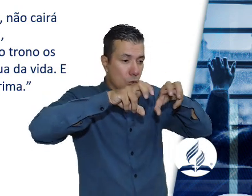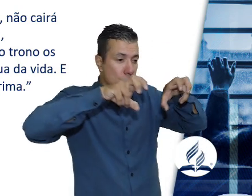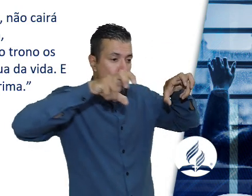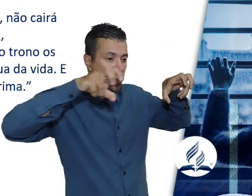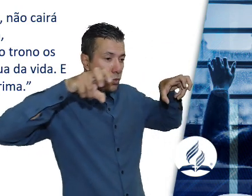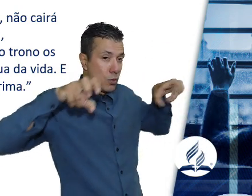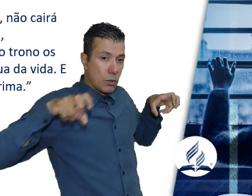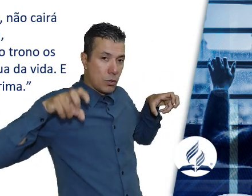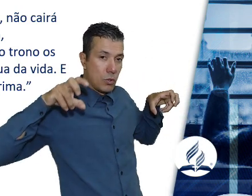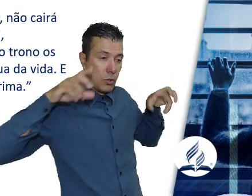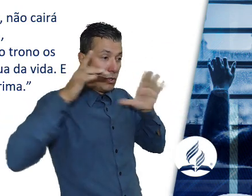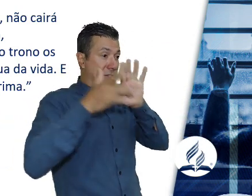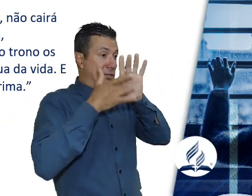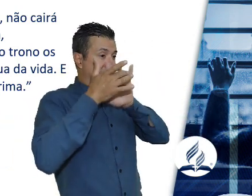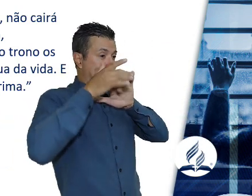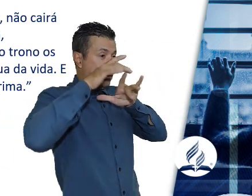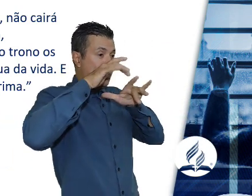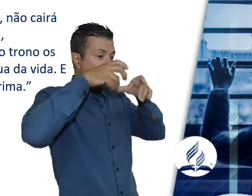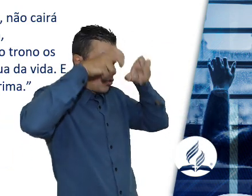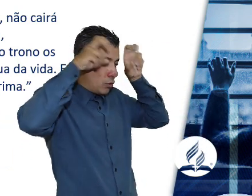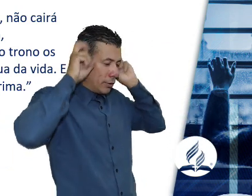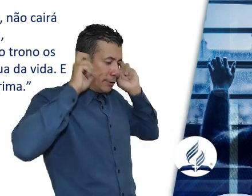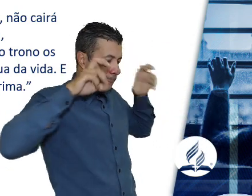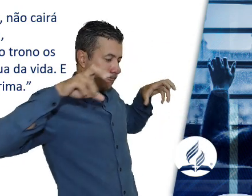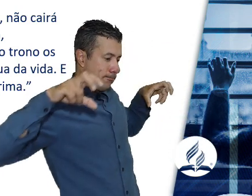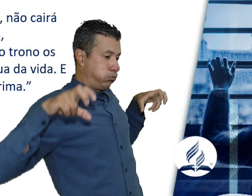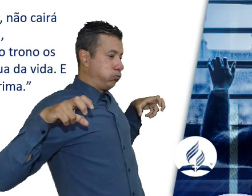os apacentará e os guiará